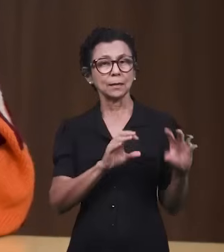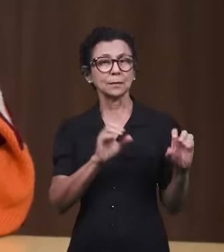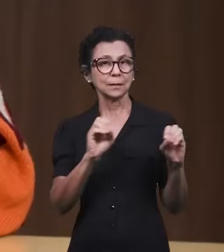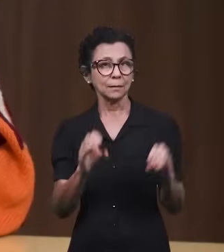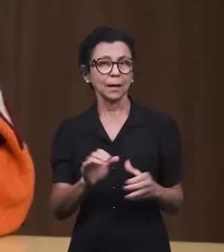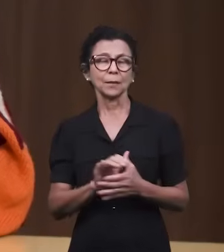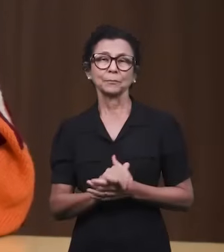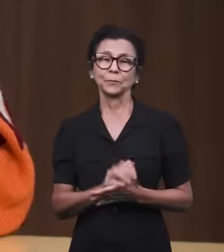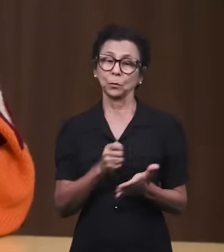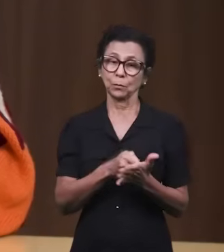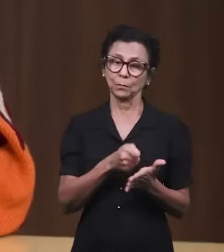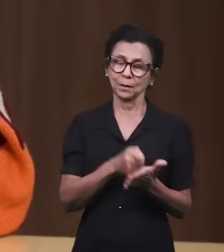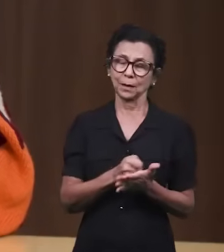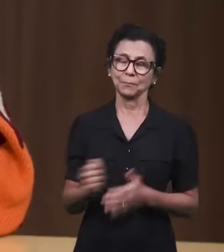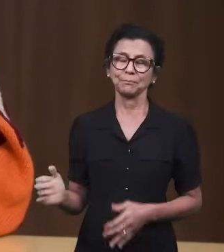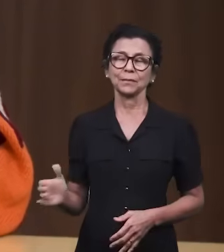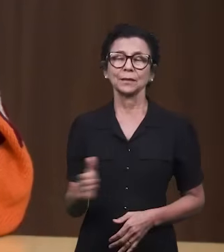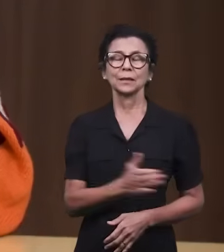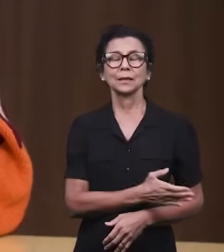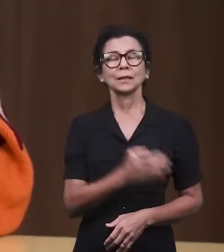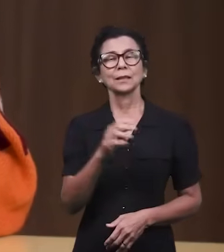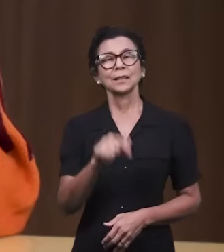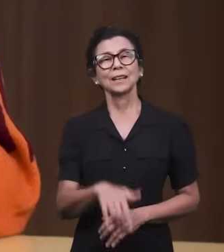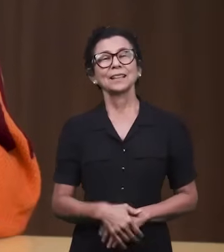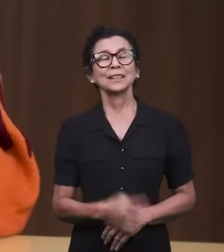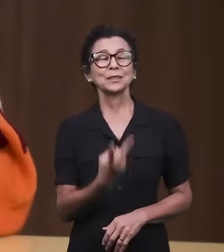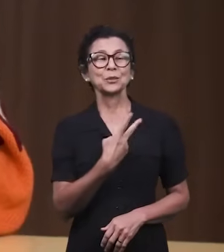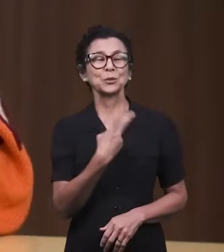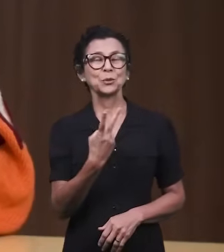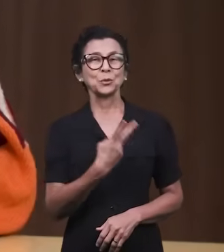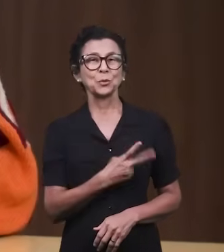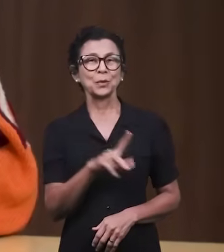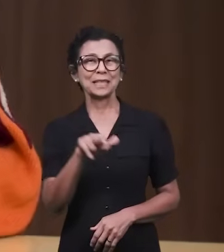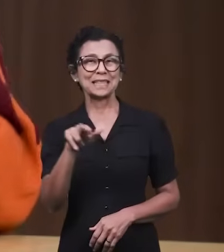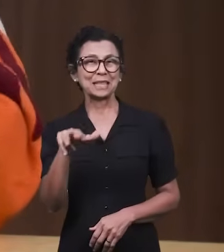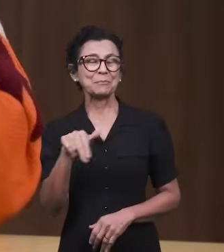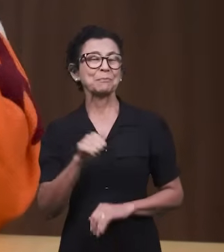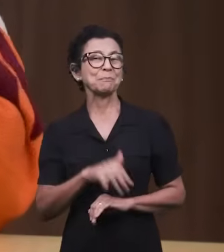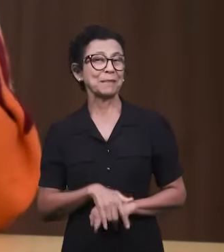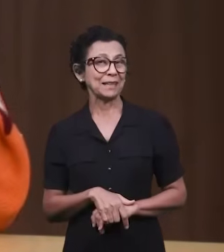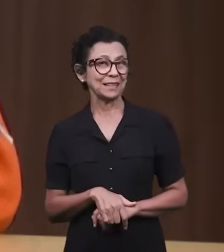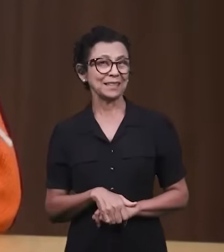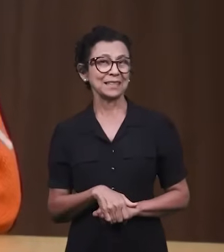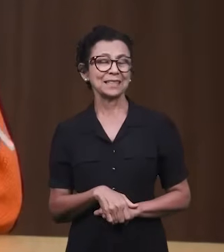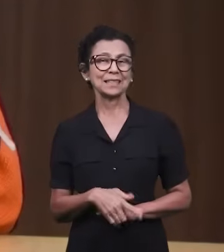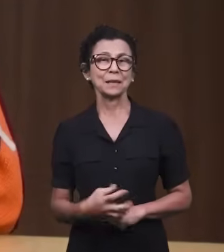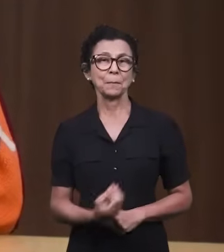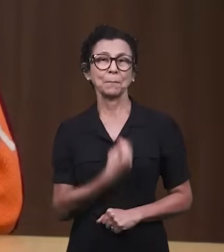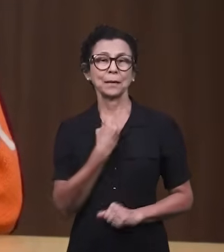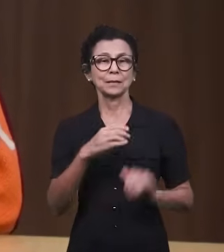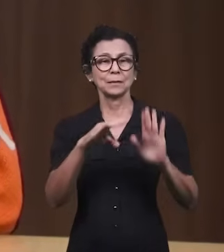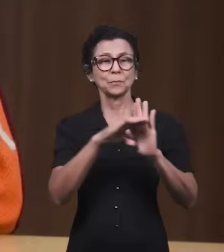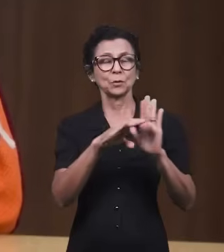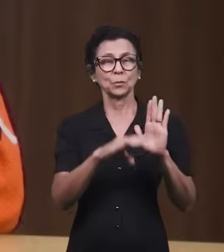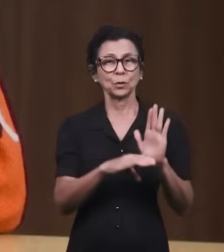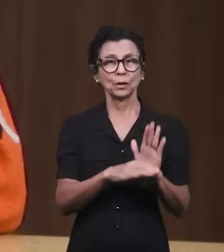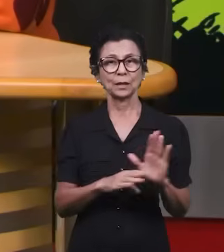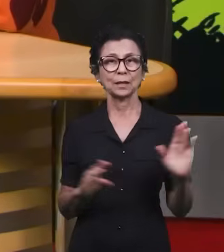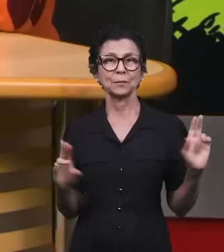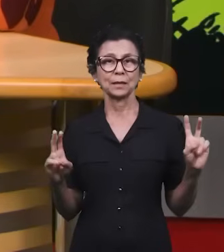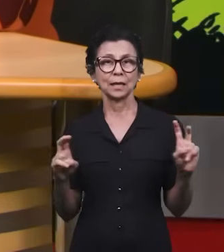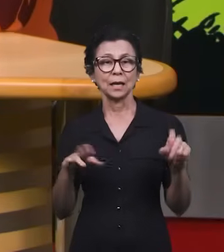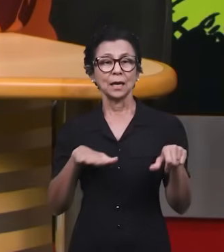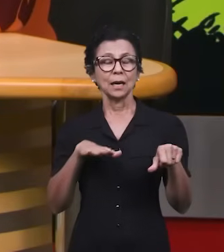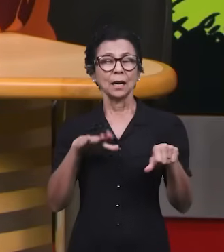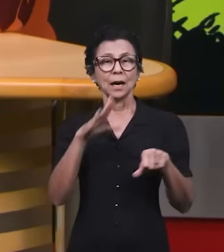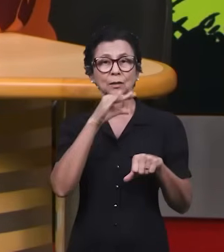muito amadas por nós que fazem o programa Conversa de Adolescentes. Então você que nos assiste de casa já conhece. A